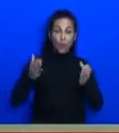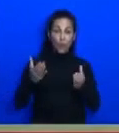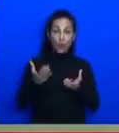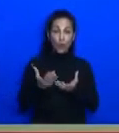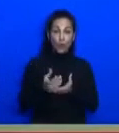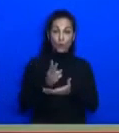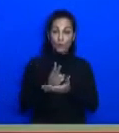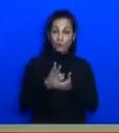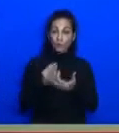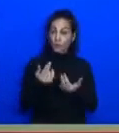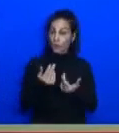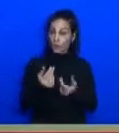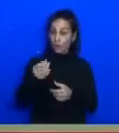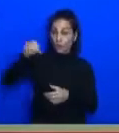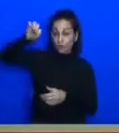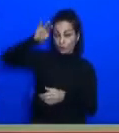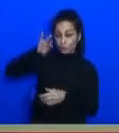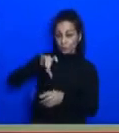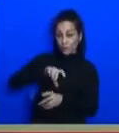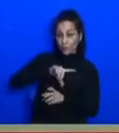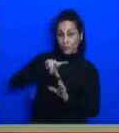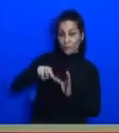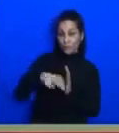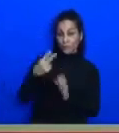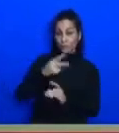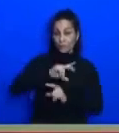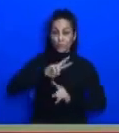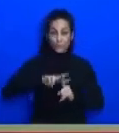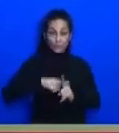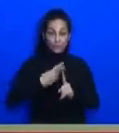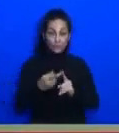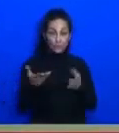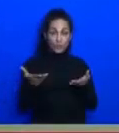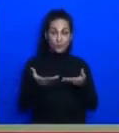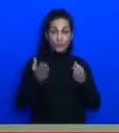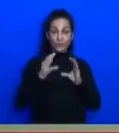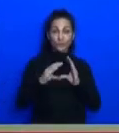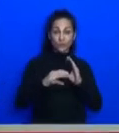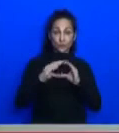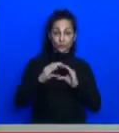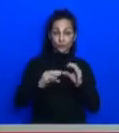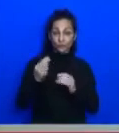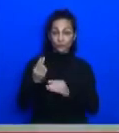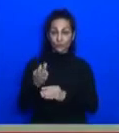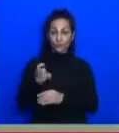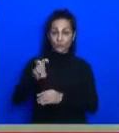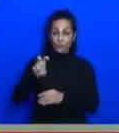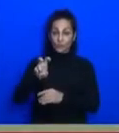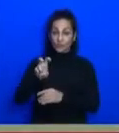cima do mesmo globo para a realização do segundo sorteio da dupla Sena. Hoje o concurso